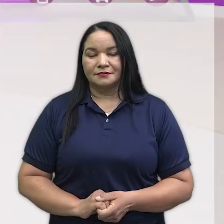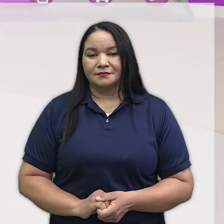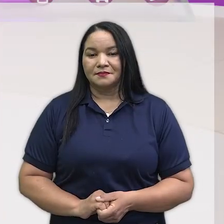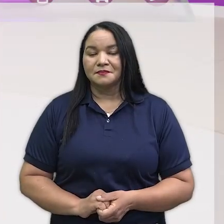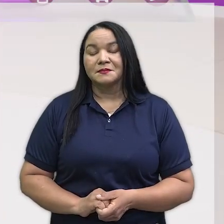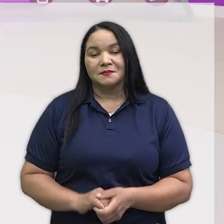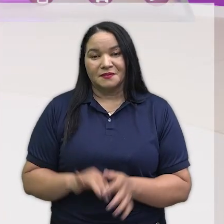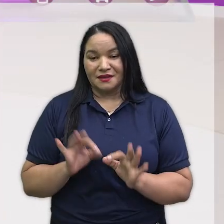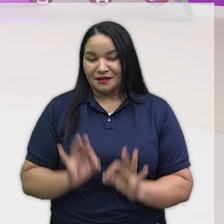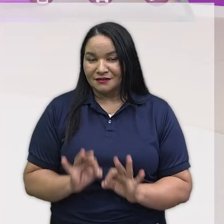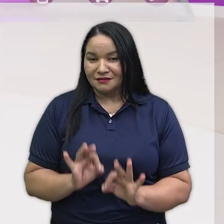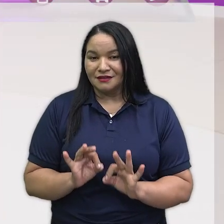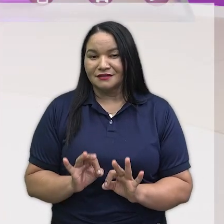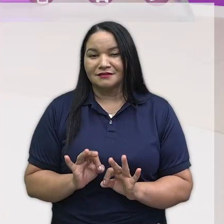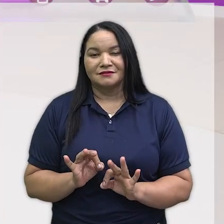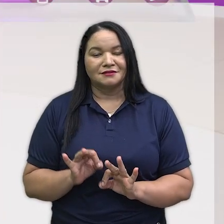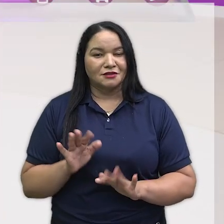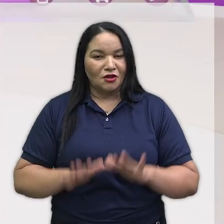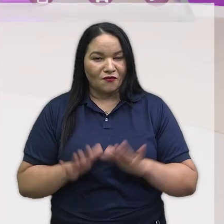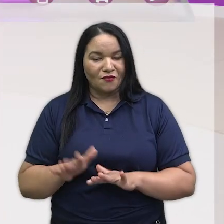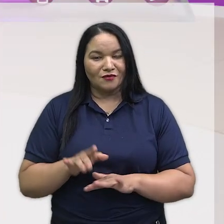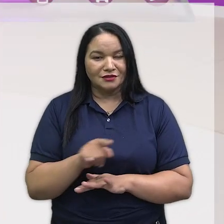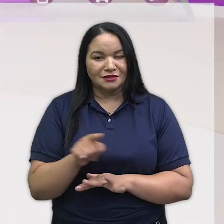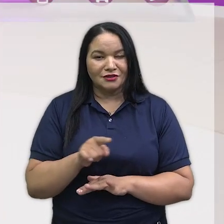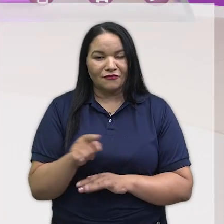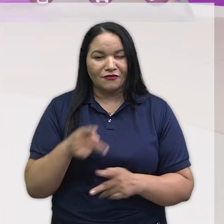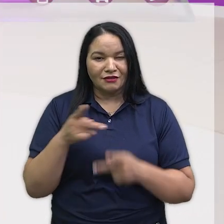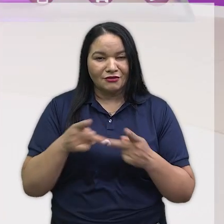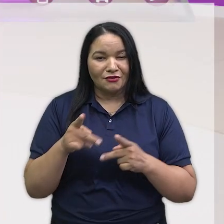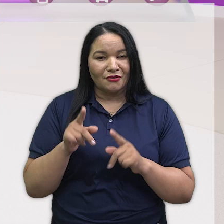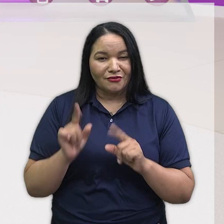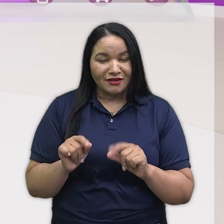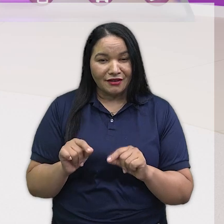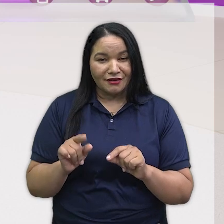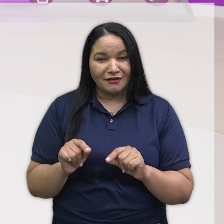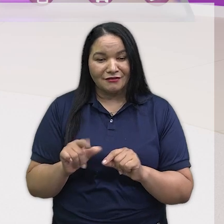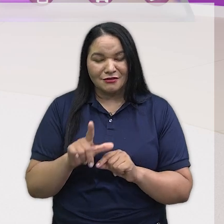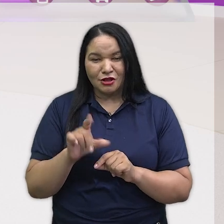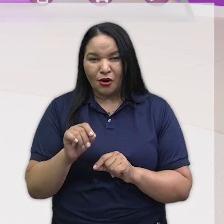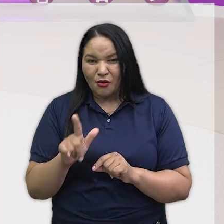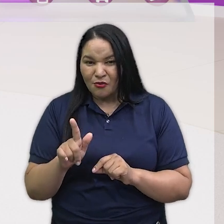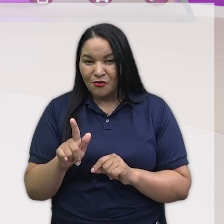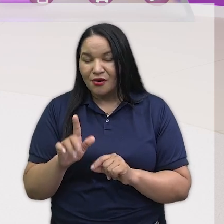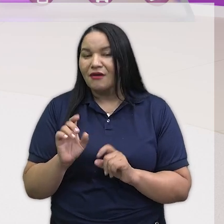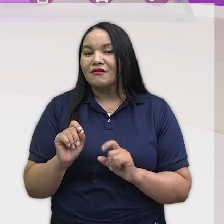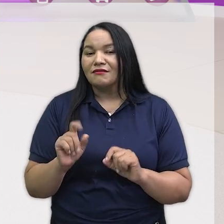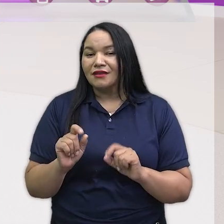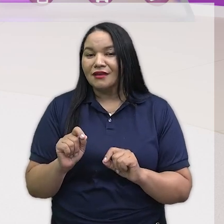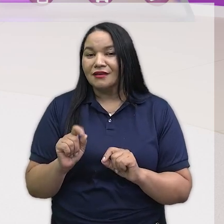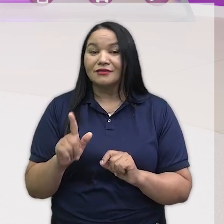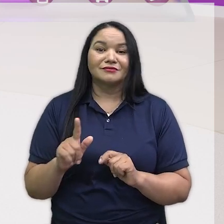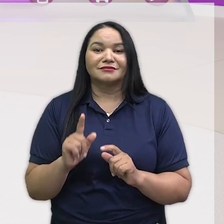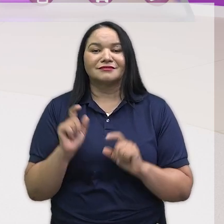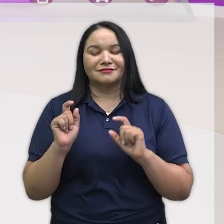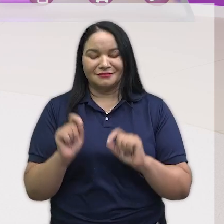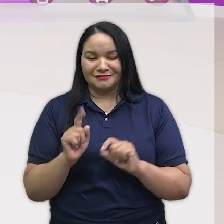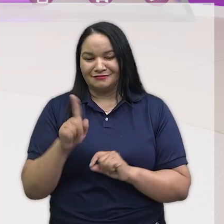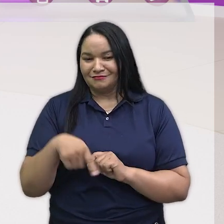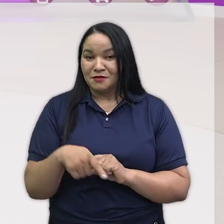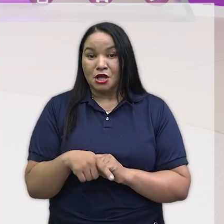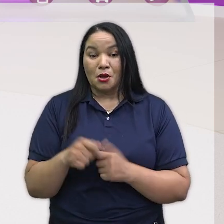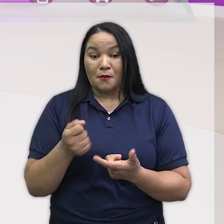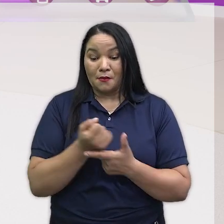Com certeza, né? Alguém do outro lado falou assim, loga o quê? Não é para logar nada, nós vamos estudar logaritmos,